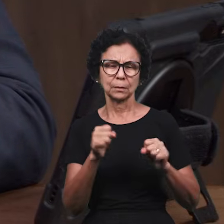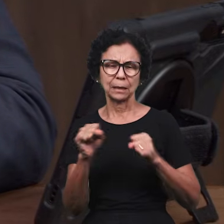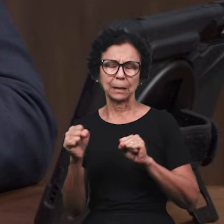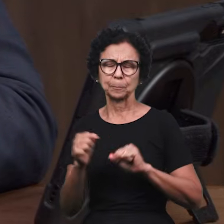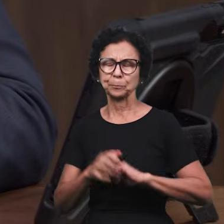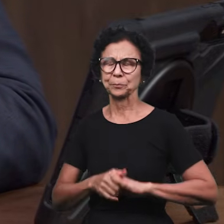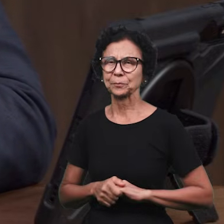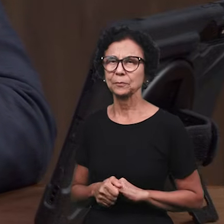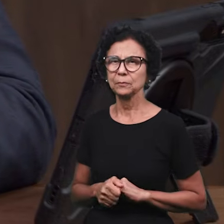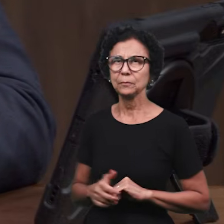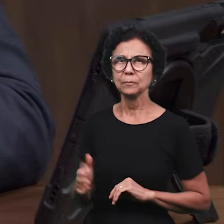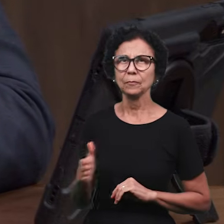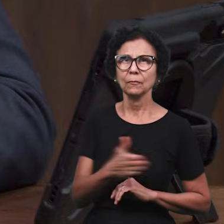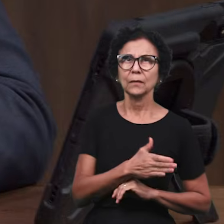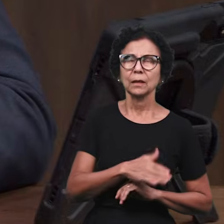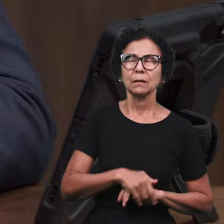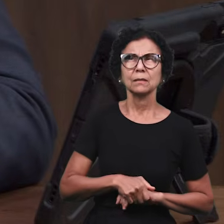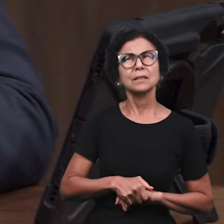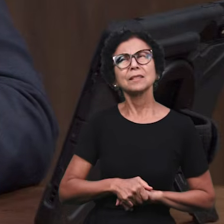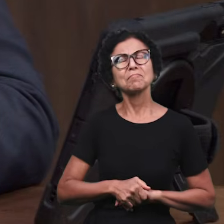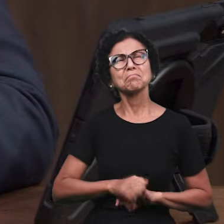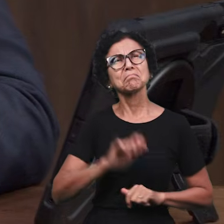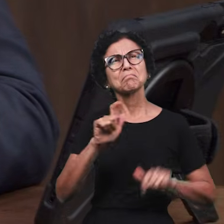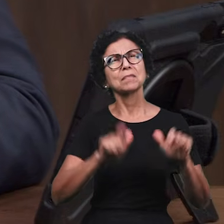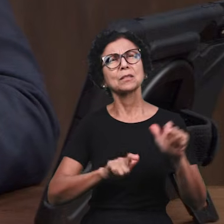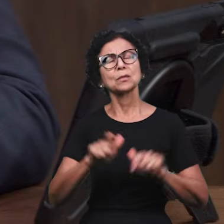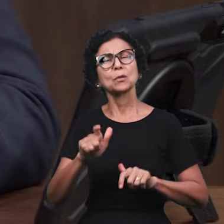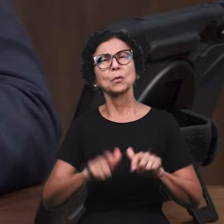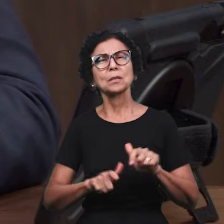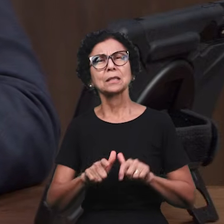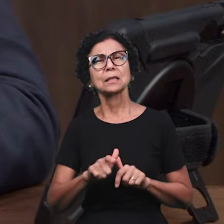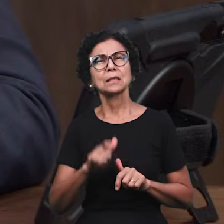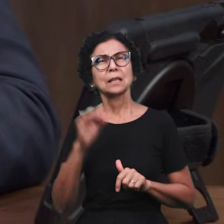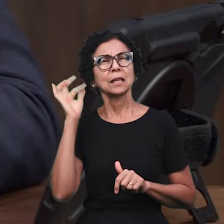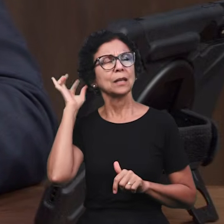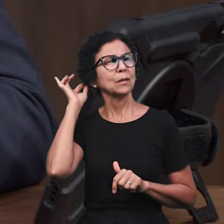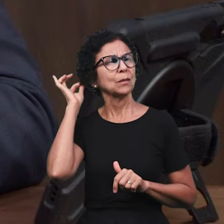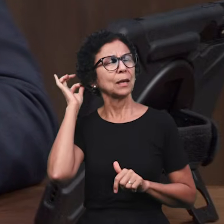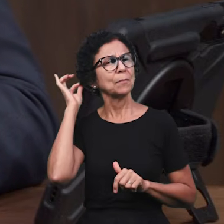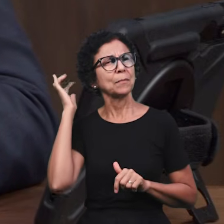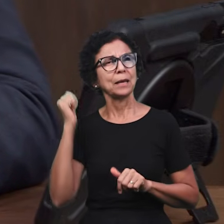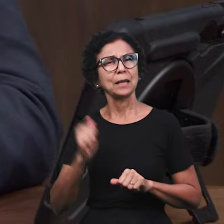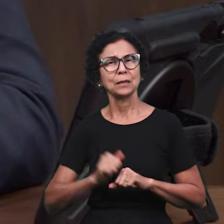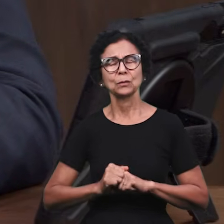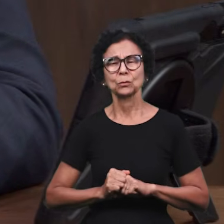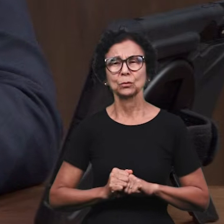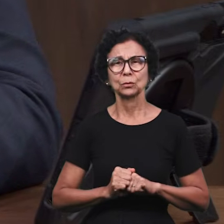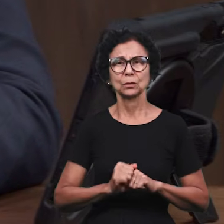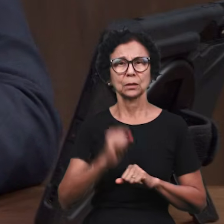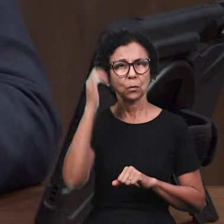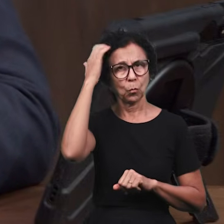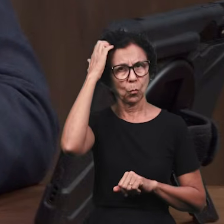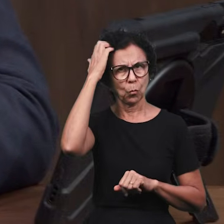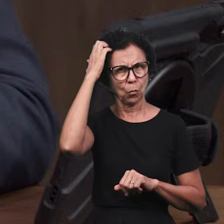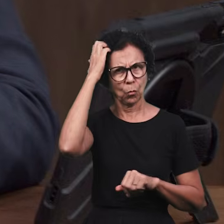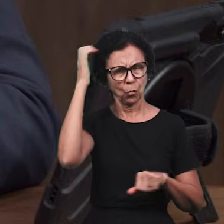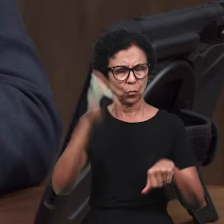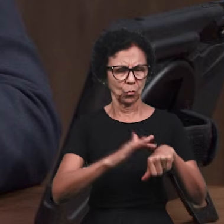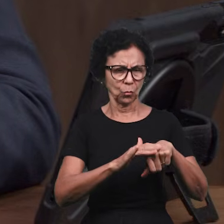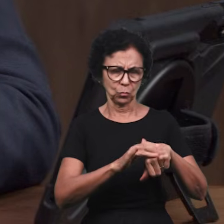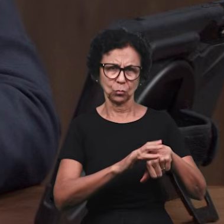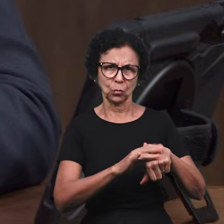de cabelo por estresse, por doenças, né? Nós tivemos